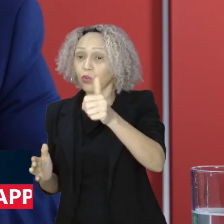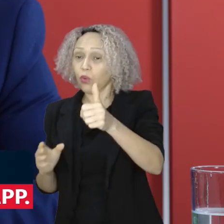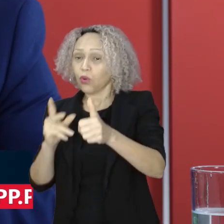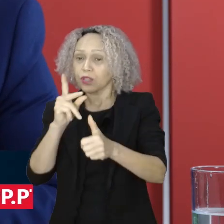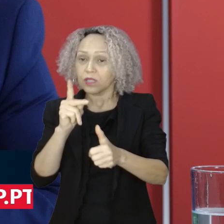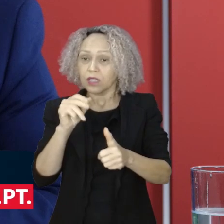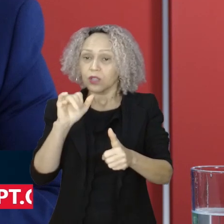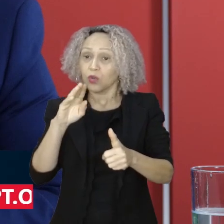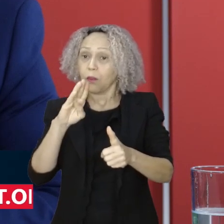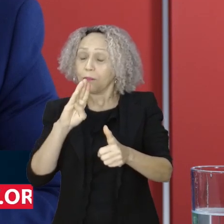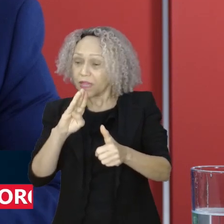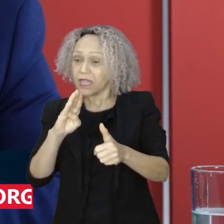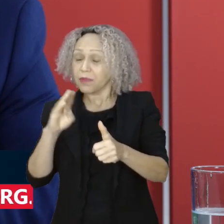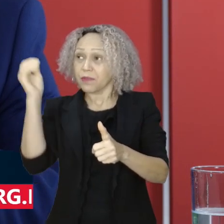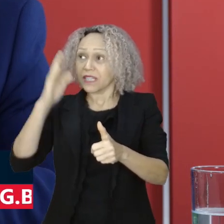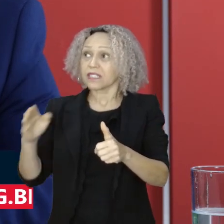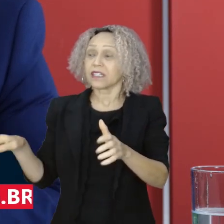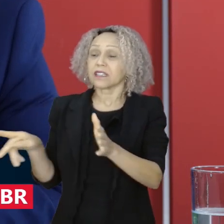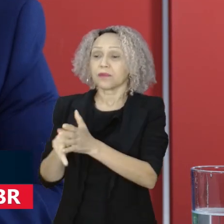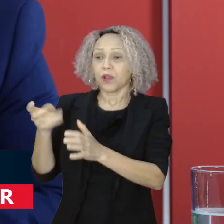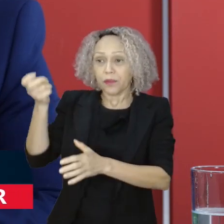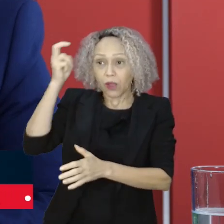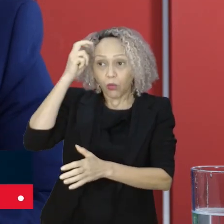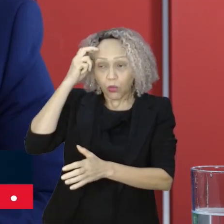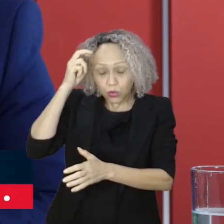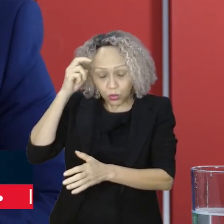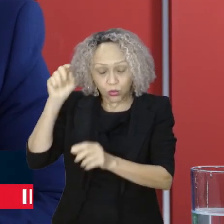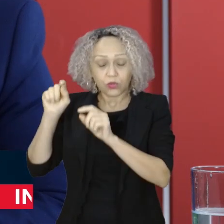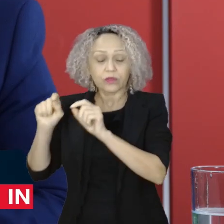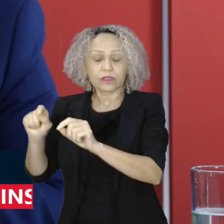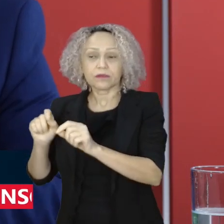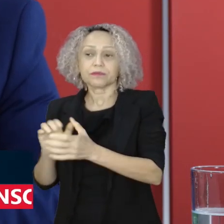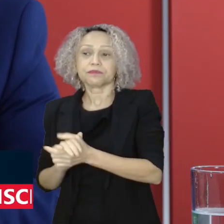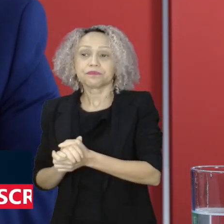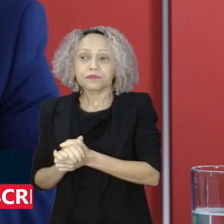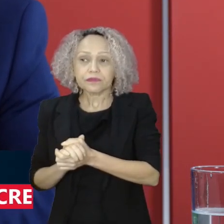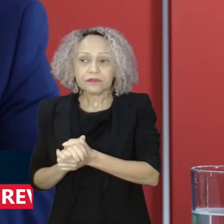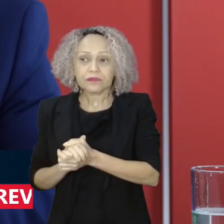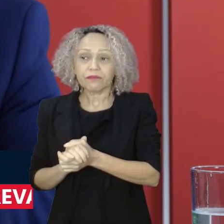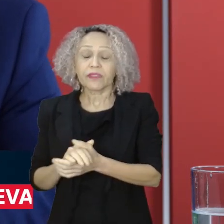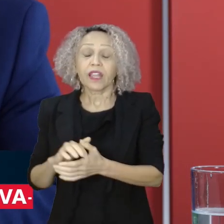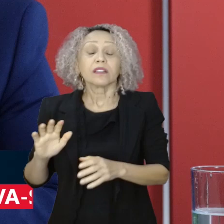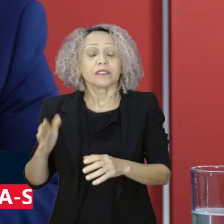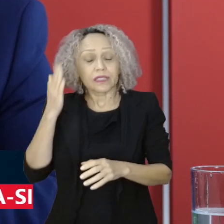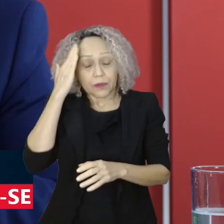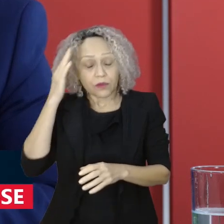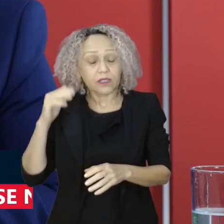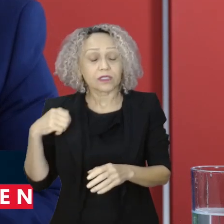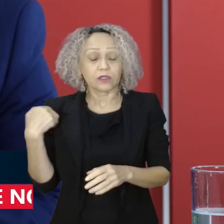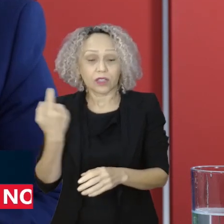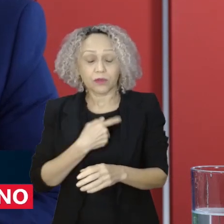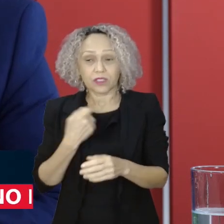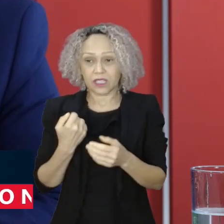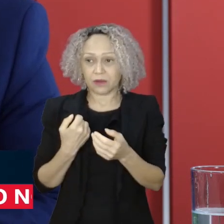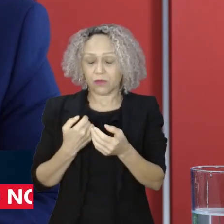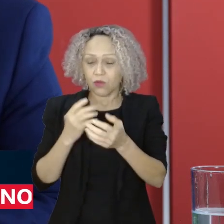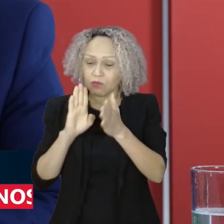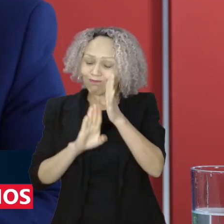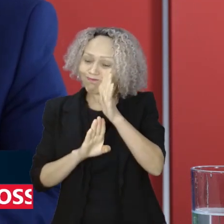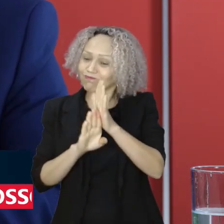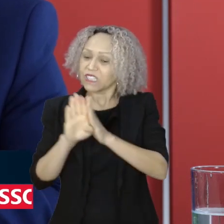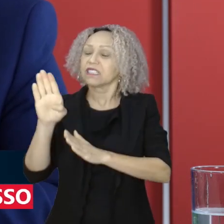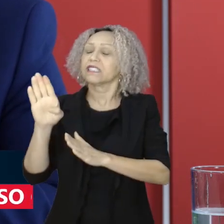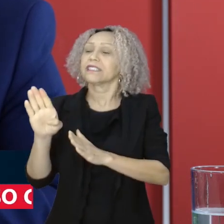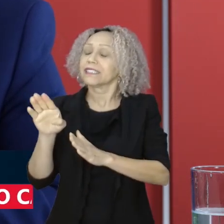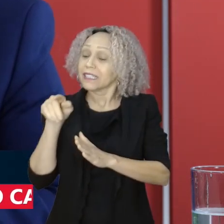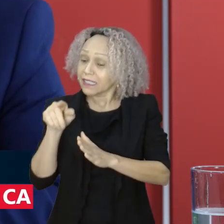e 3,11% com desmonte de políticas públicas. Nós sabemos o quanto nós podemos crescer a partir dessa retomada.